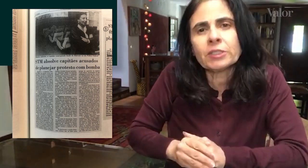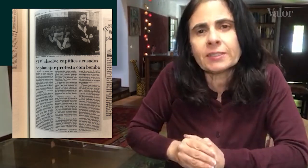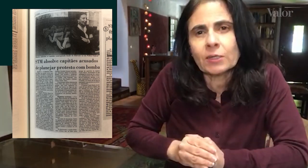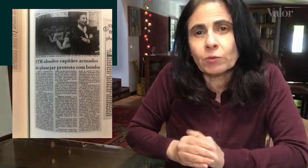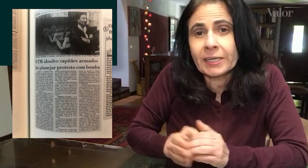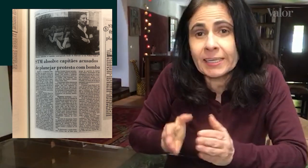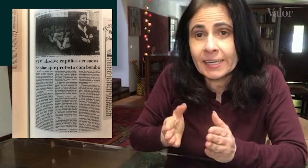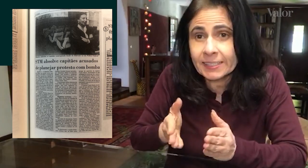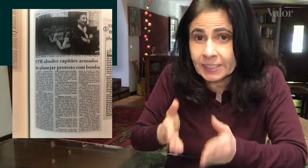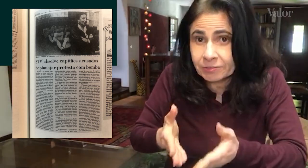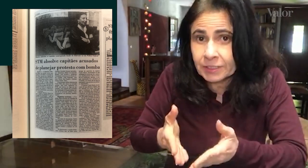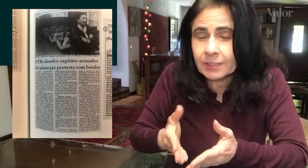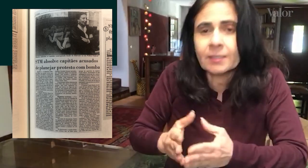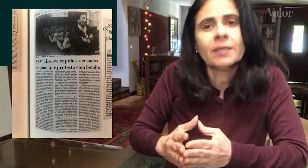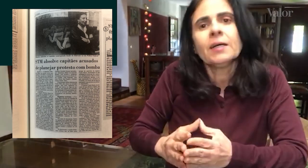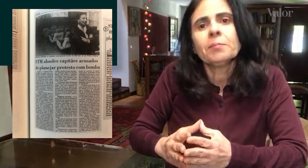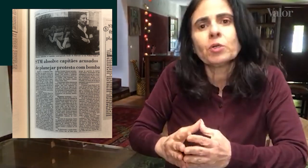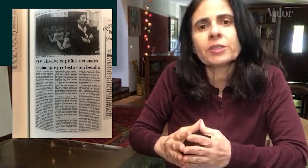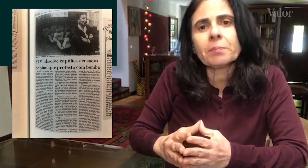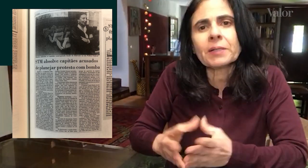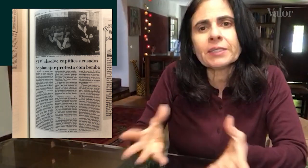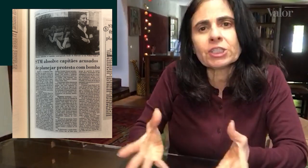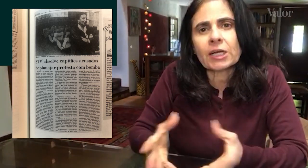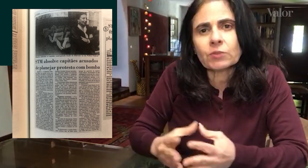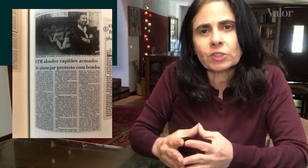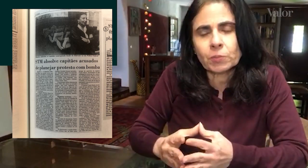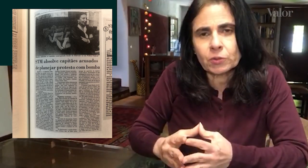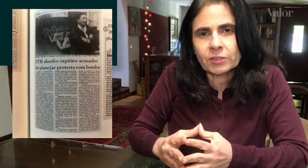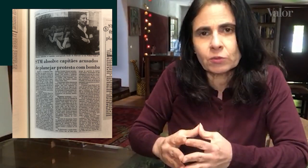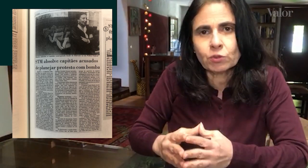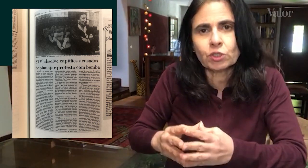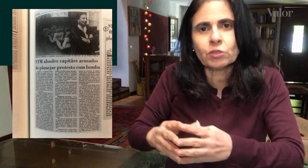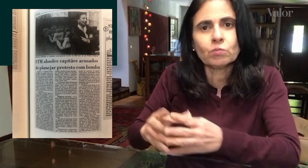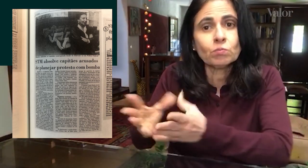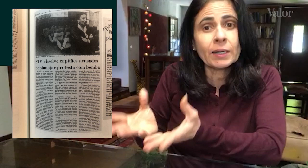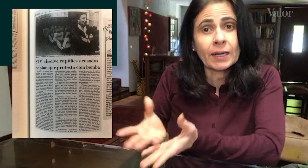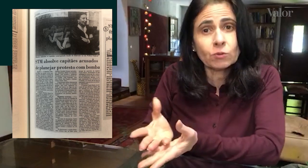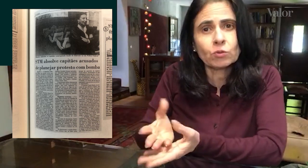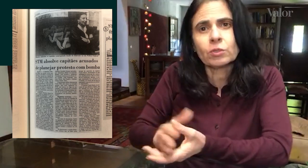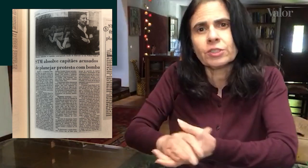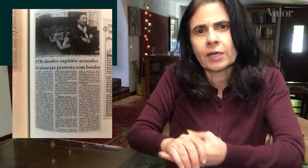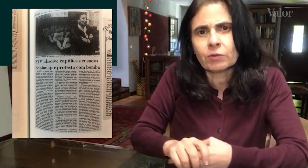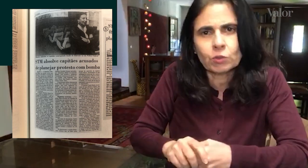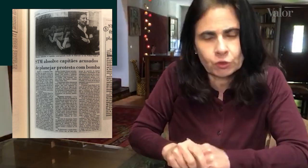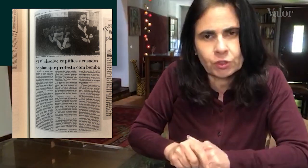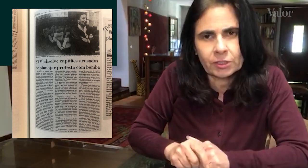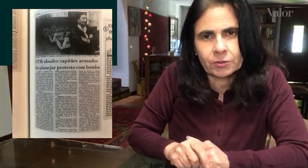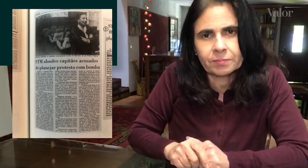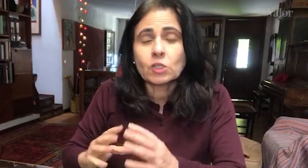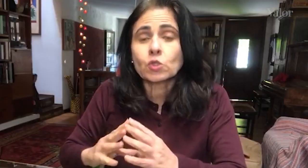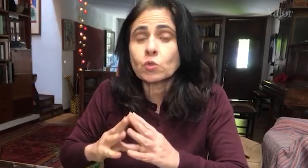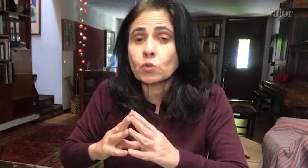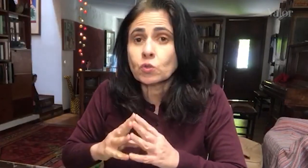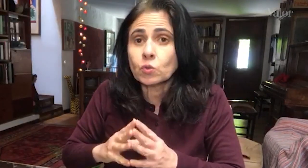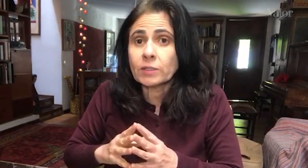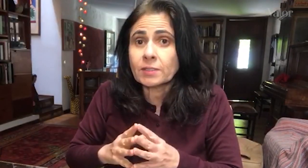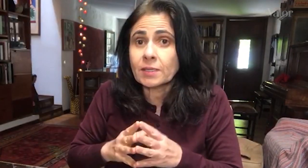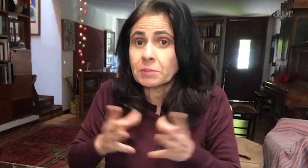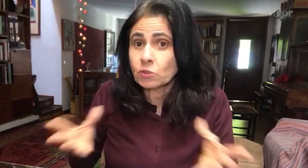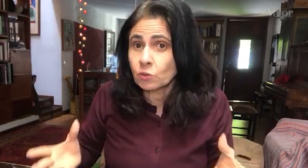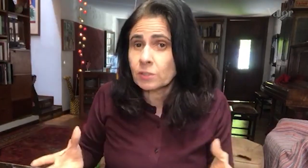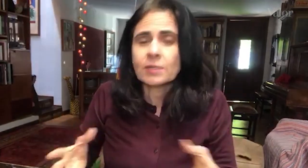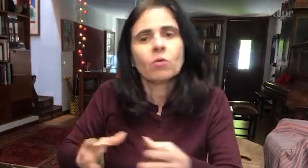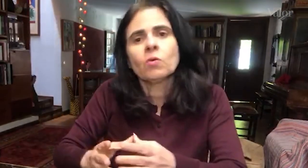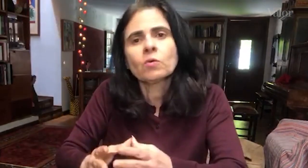uma punição que lhe era devida por ter planejado a explosão de uma adutora de água no Rio de Janeiro. Junto com